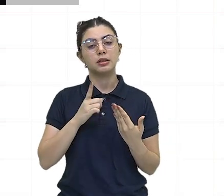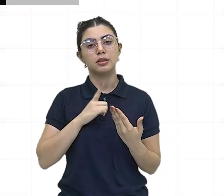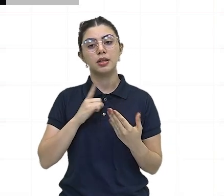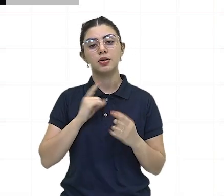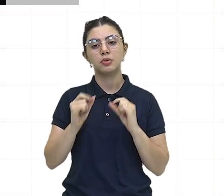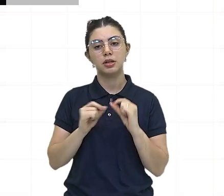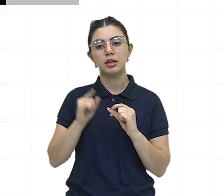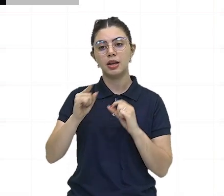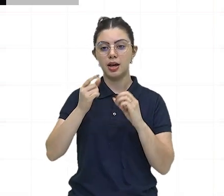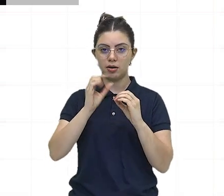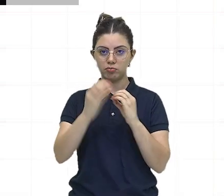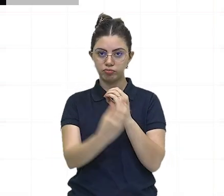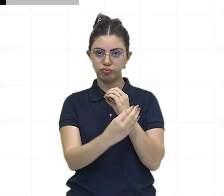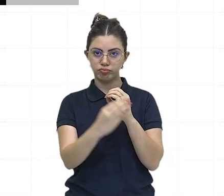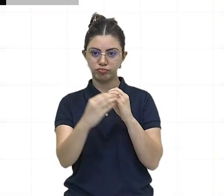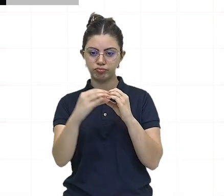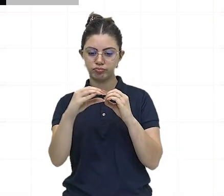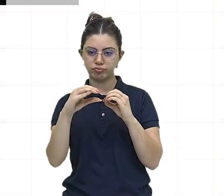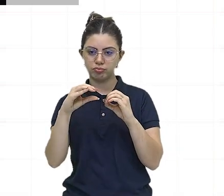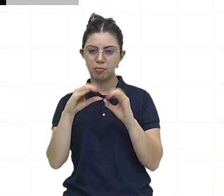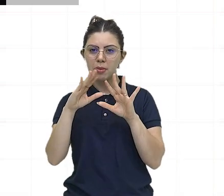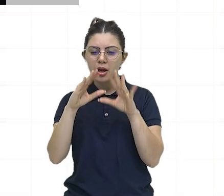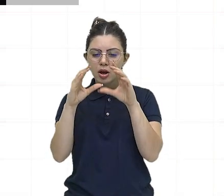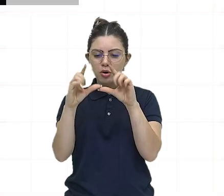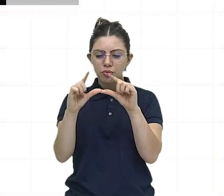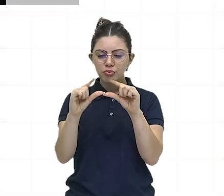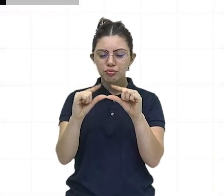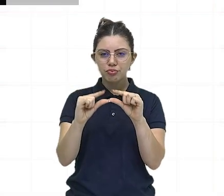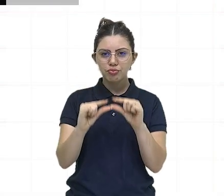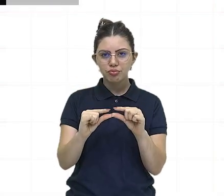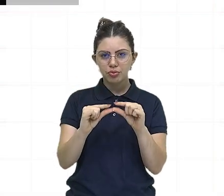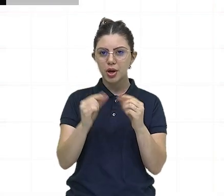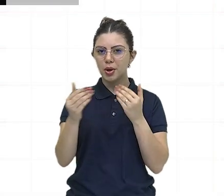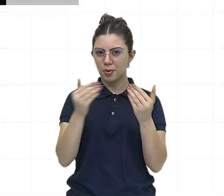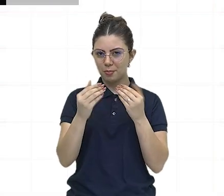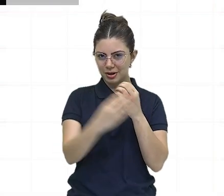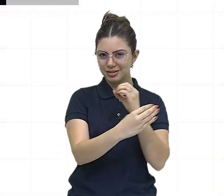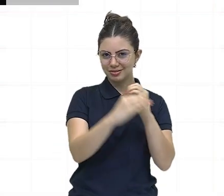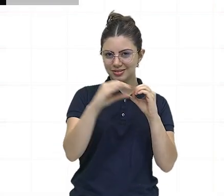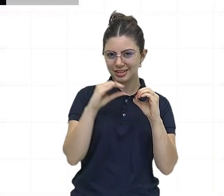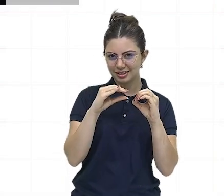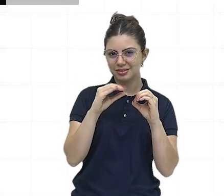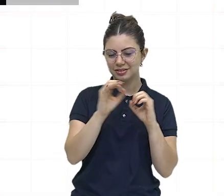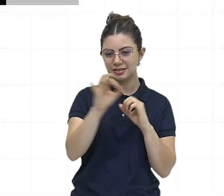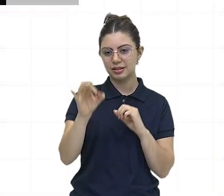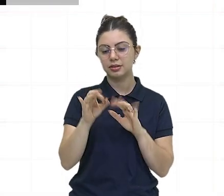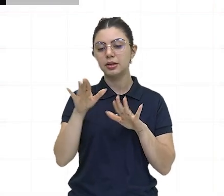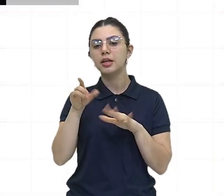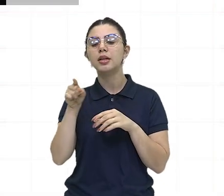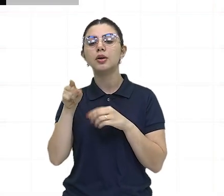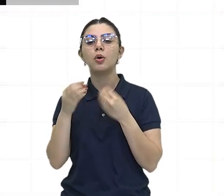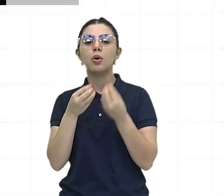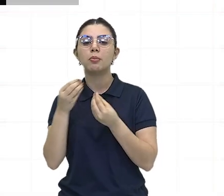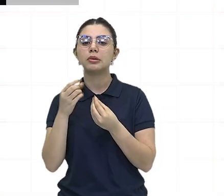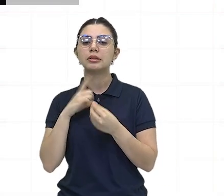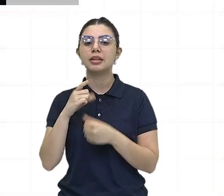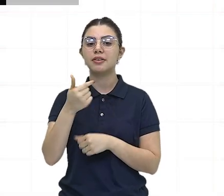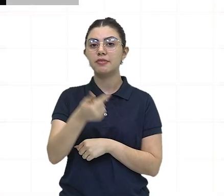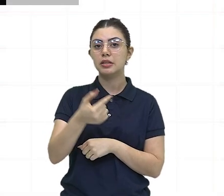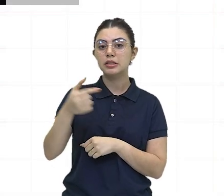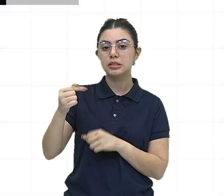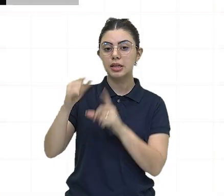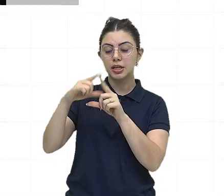vocês podem ver, mas são anéis mais finos em relação a Saturno e possui pelo menos 27